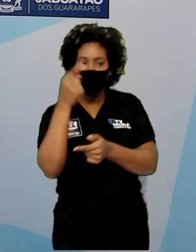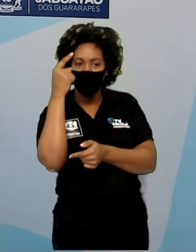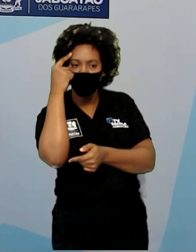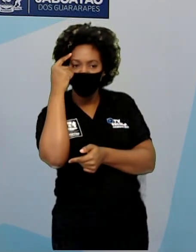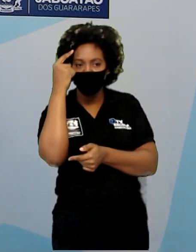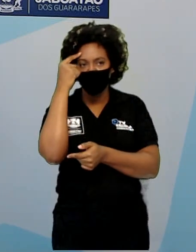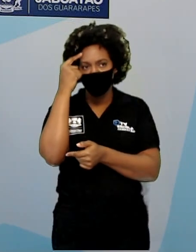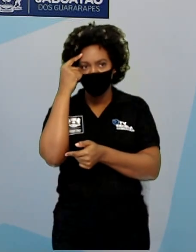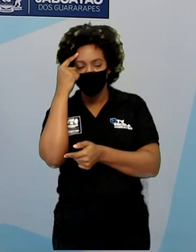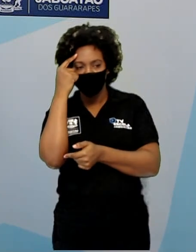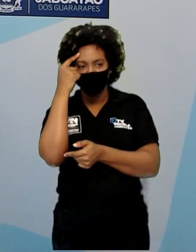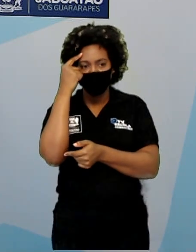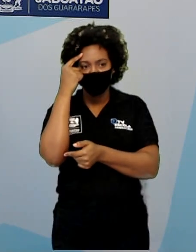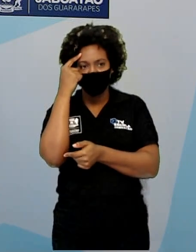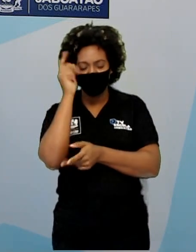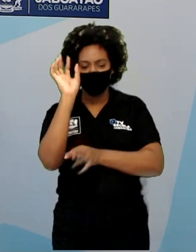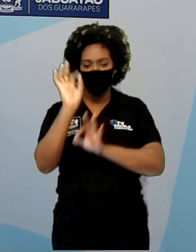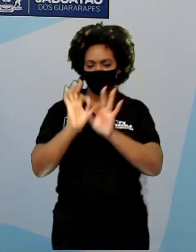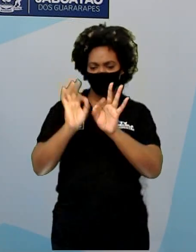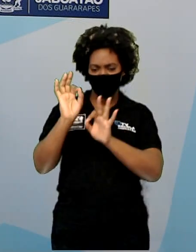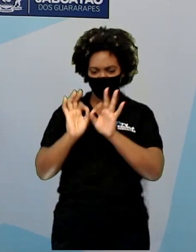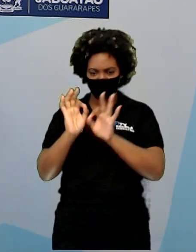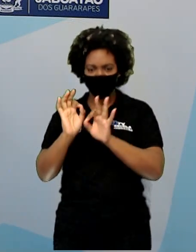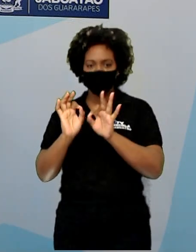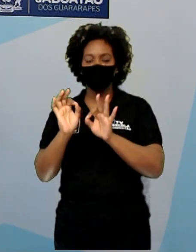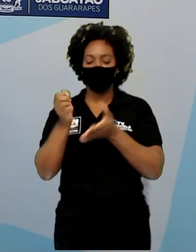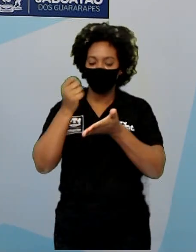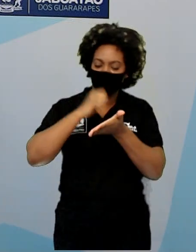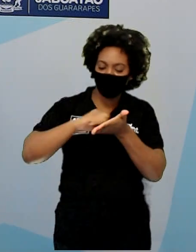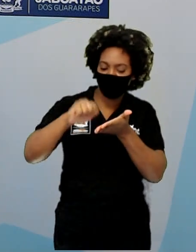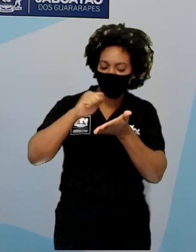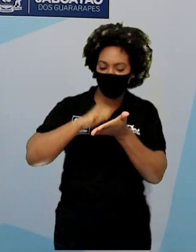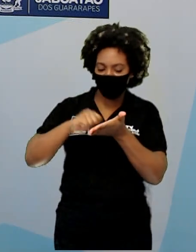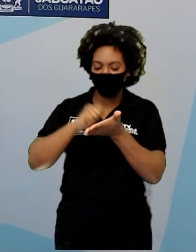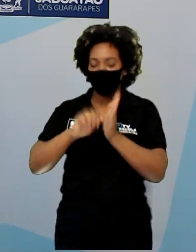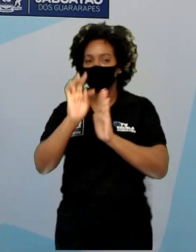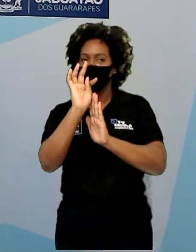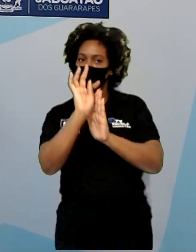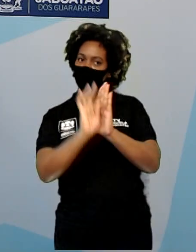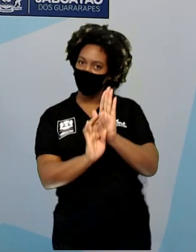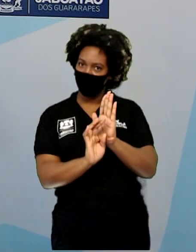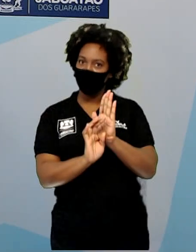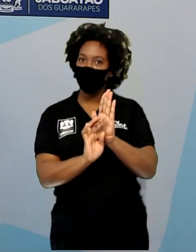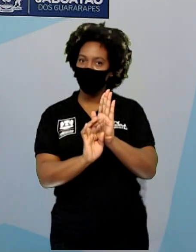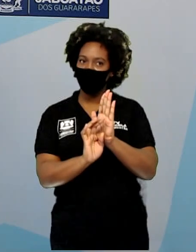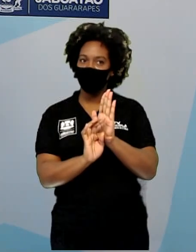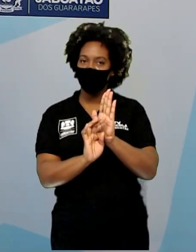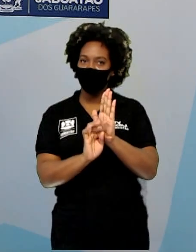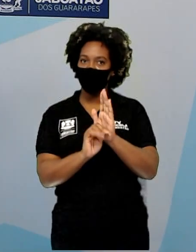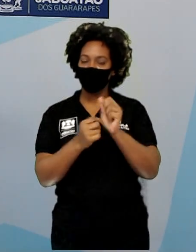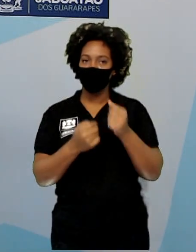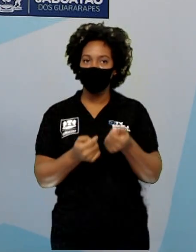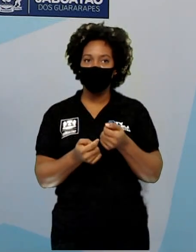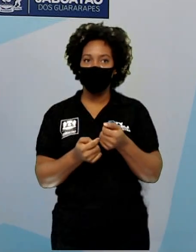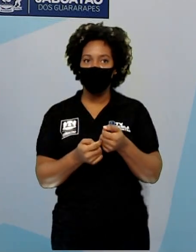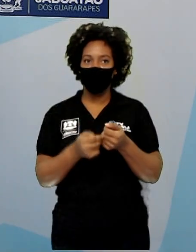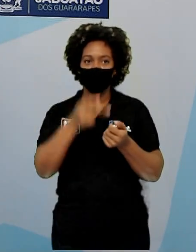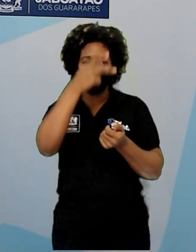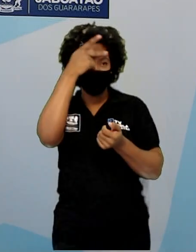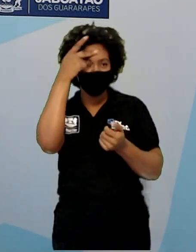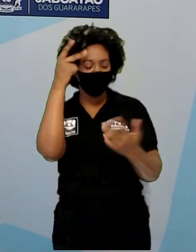passar sobre um determinado assunto, escreve o texto e o leitor